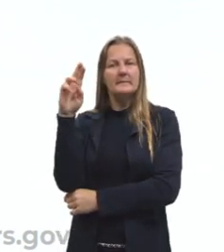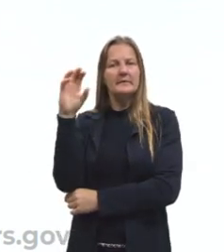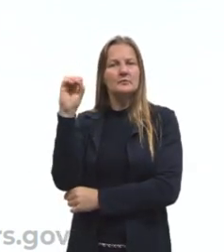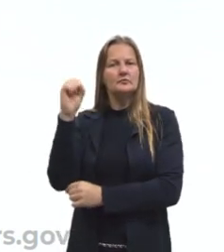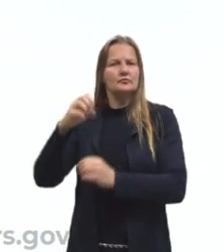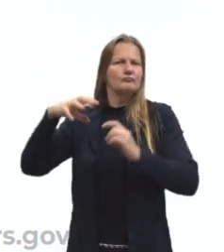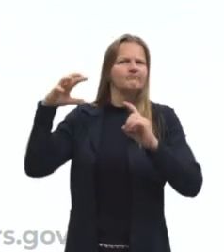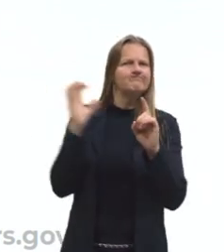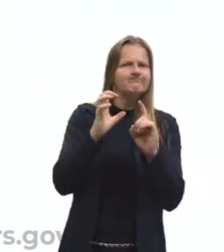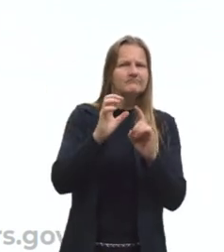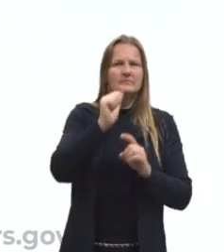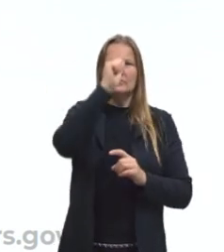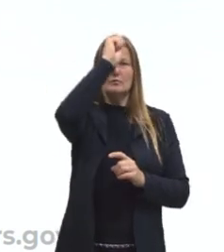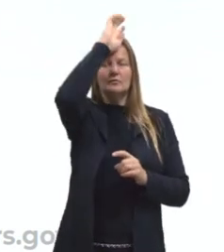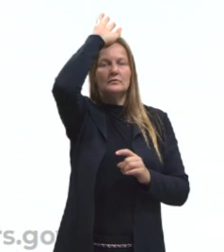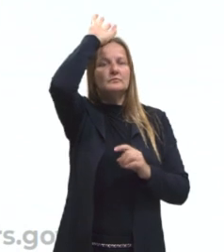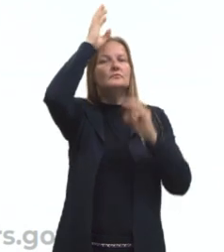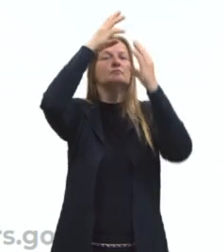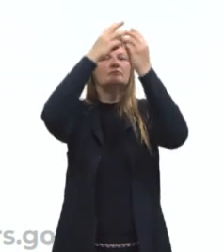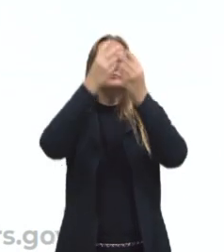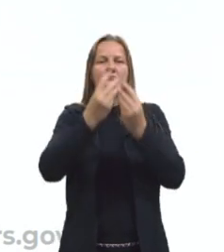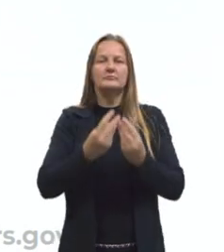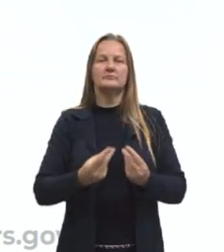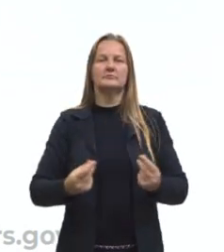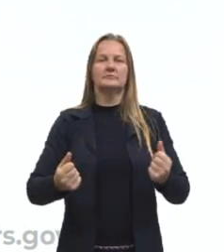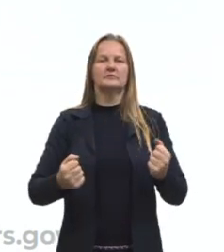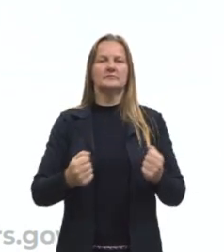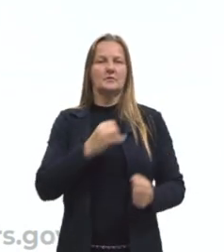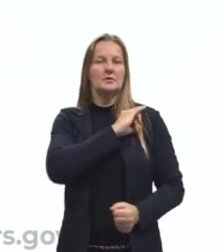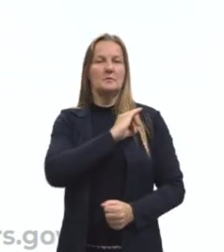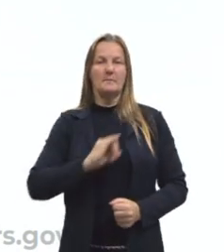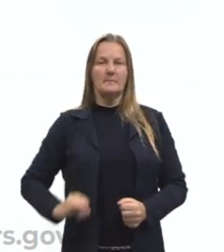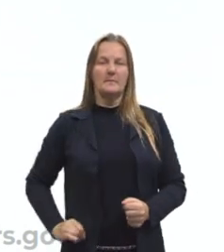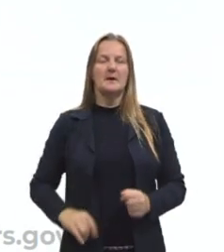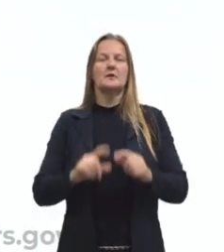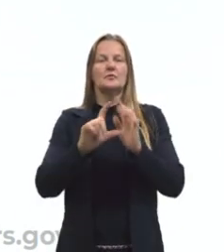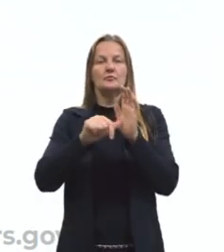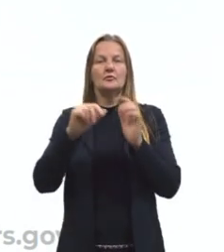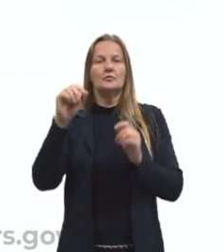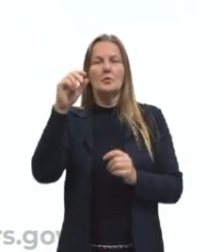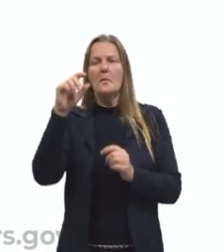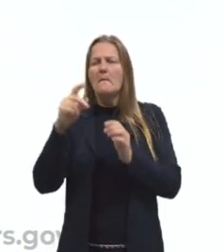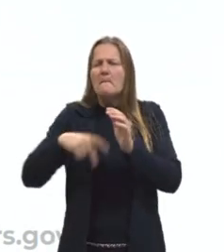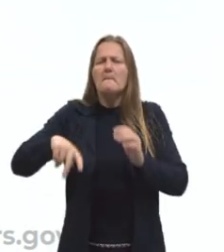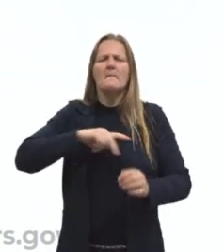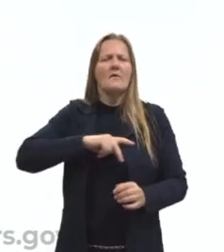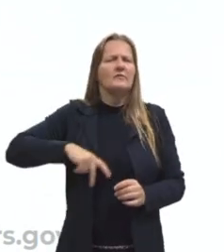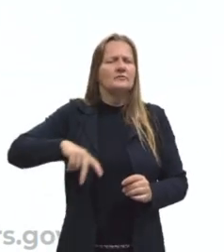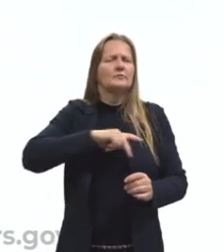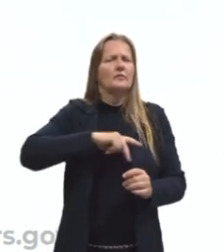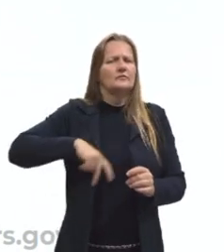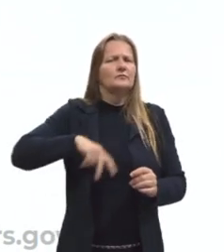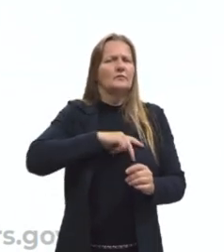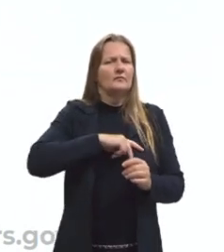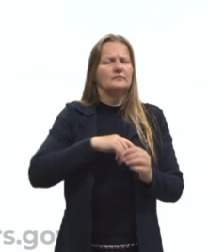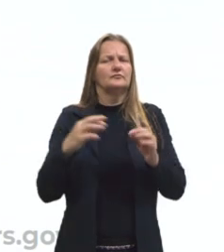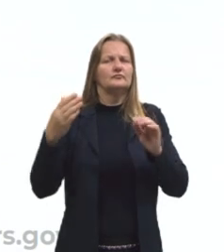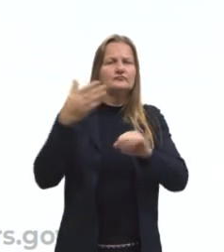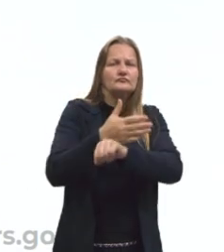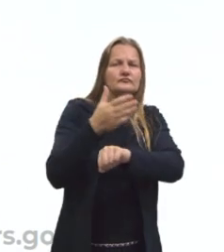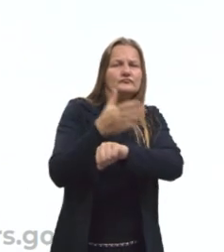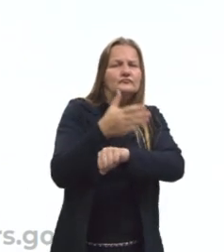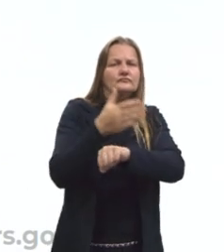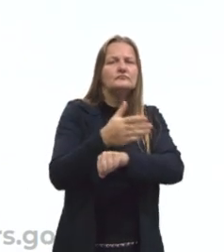desse espacinho ela todo né pneus povos germânicos depois vários povos vão invadiu o império romano